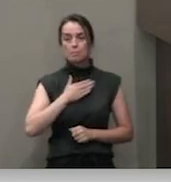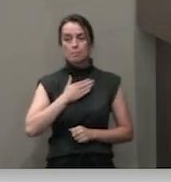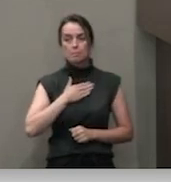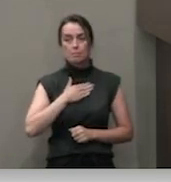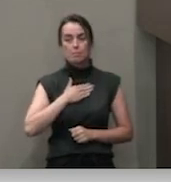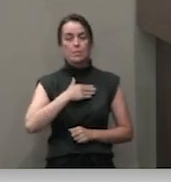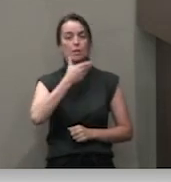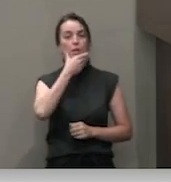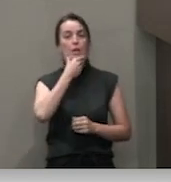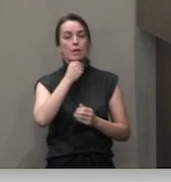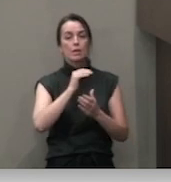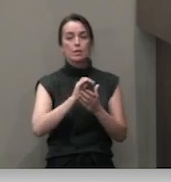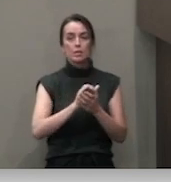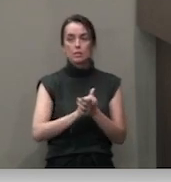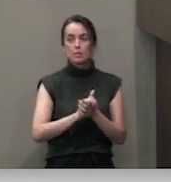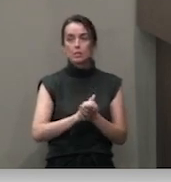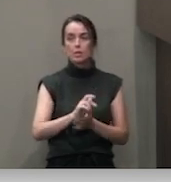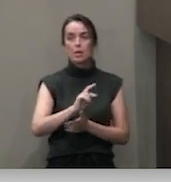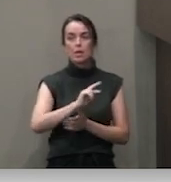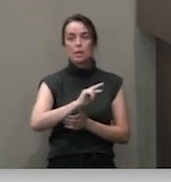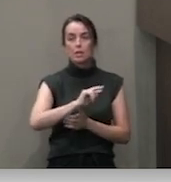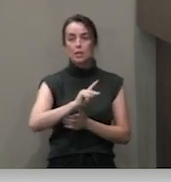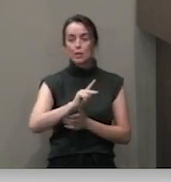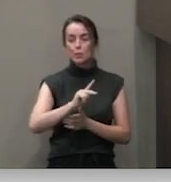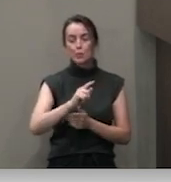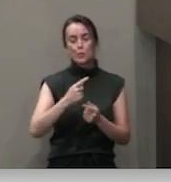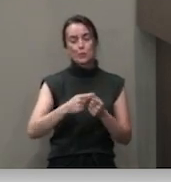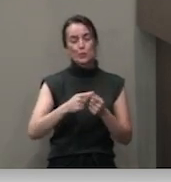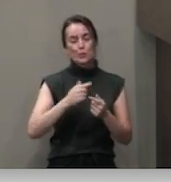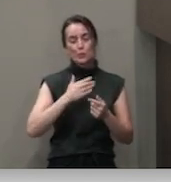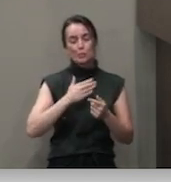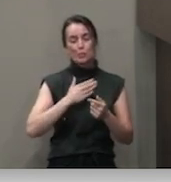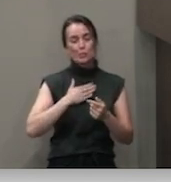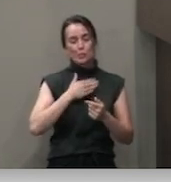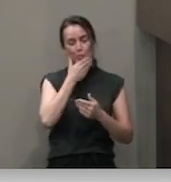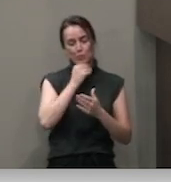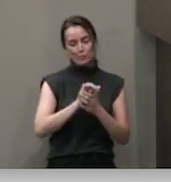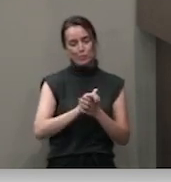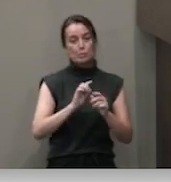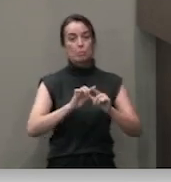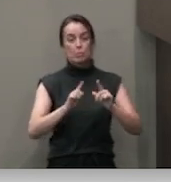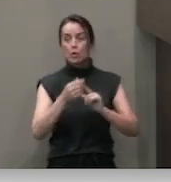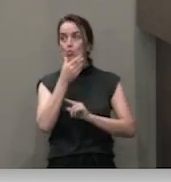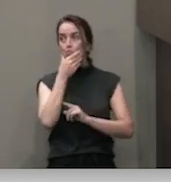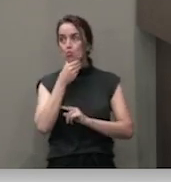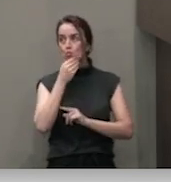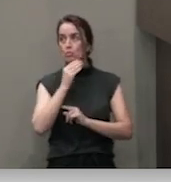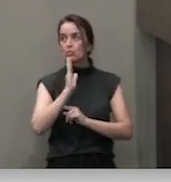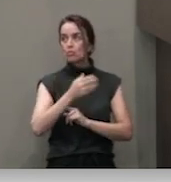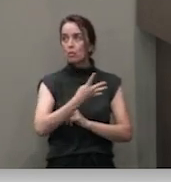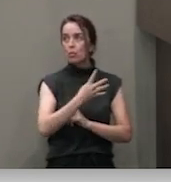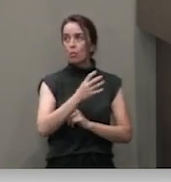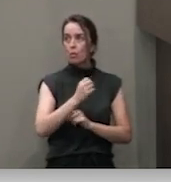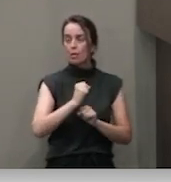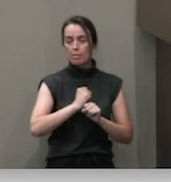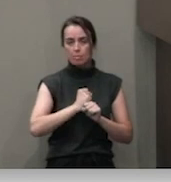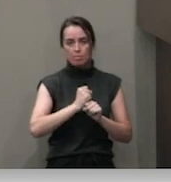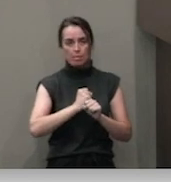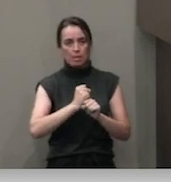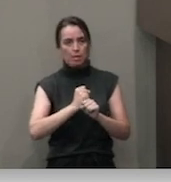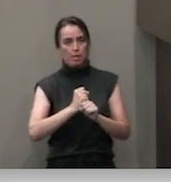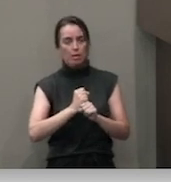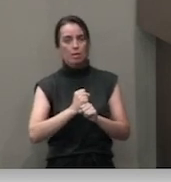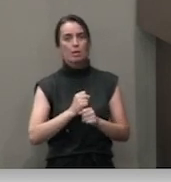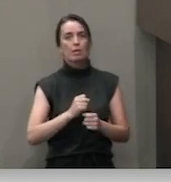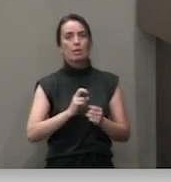é por ser meu esposo é por ser um homem que há 40 anos eh está em cima dos